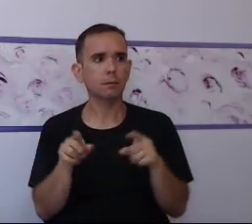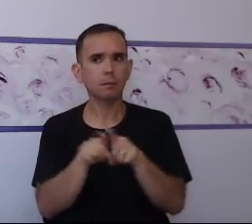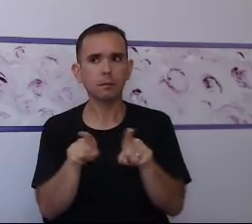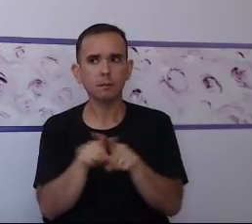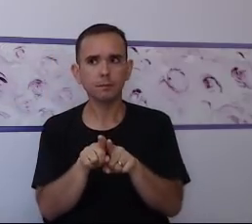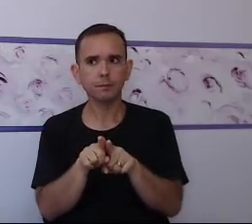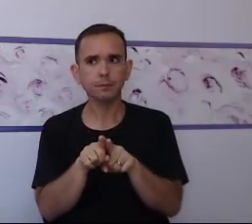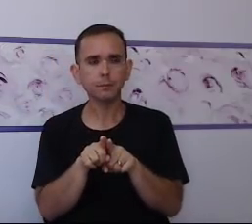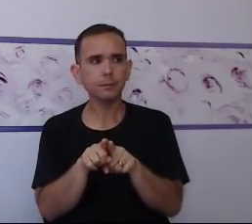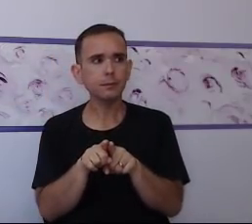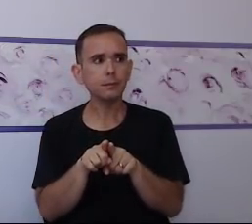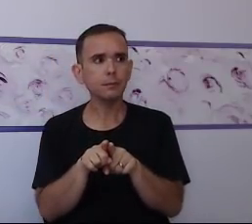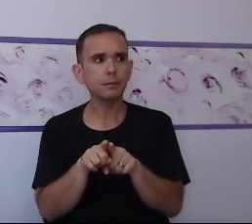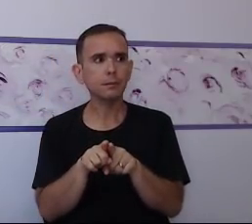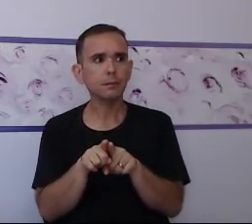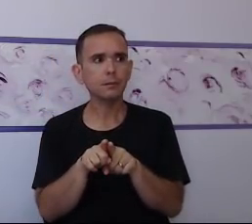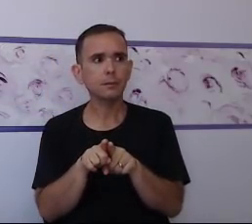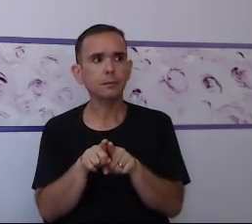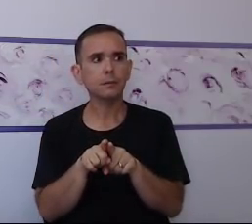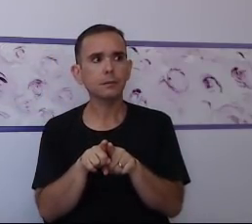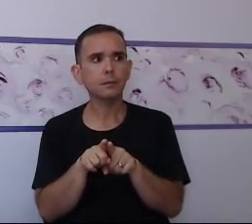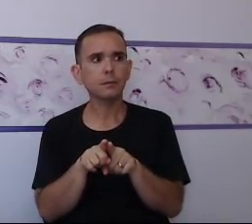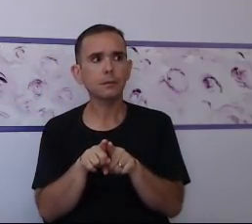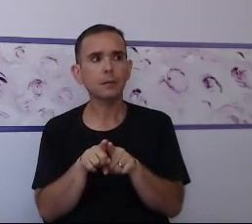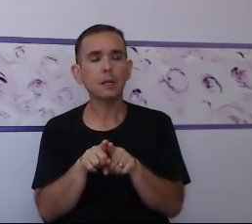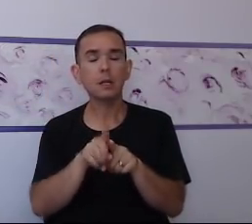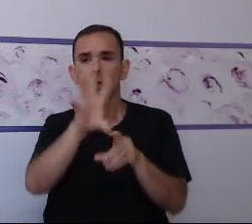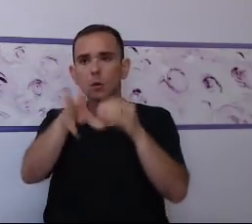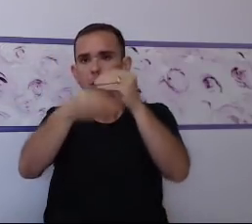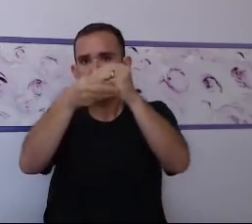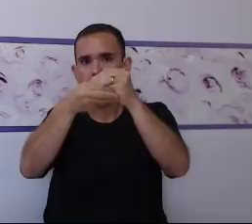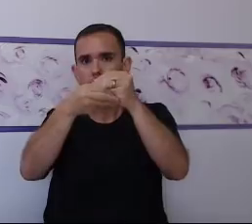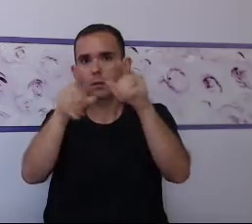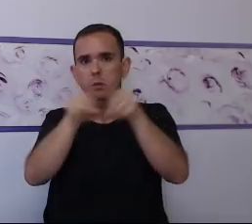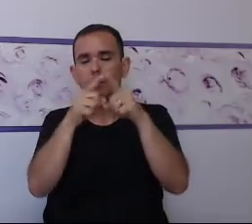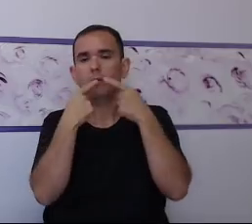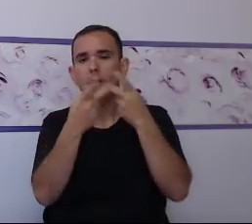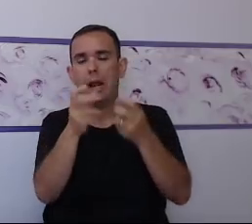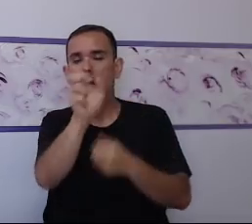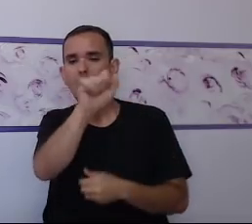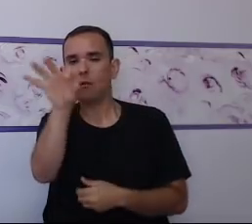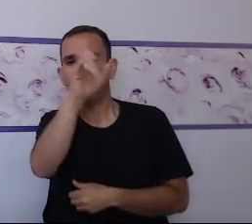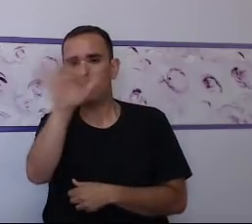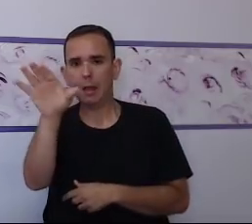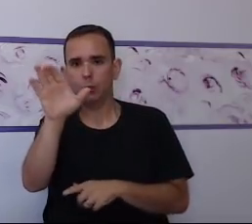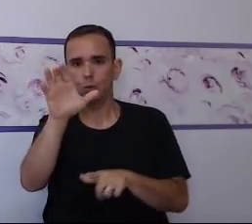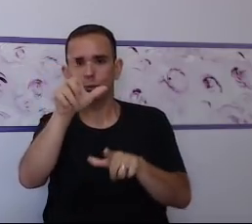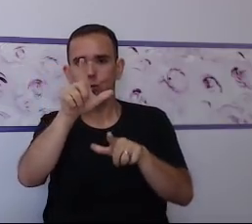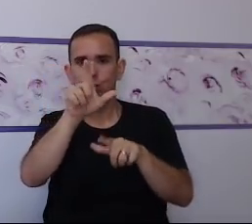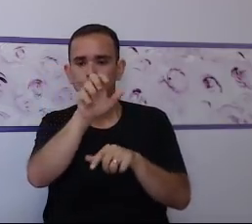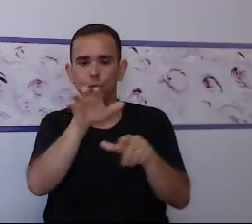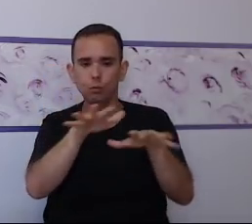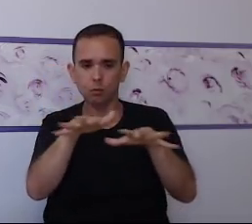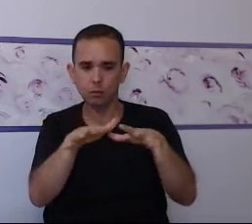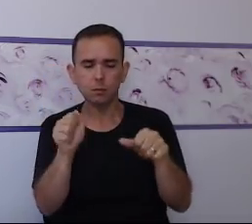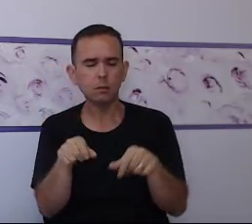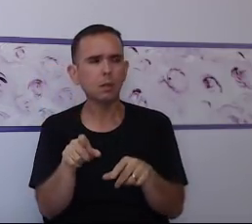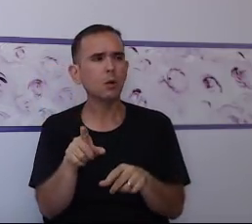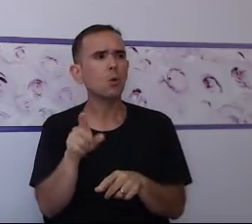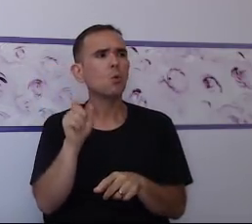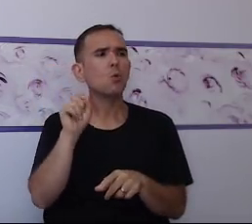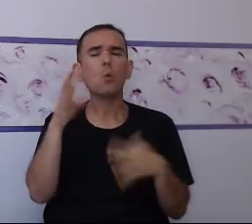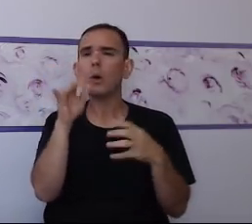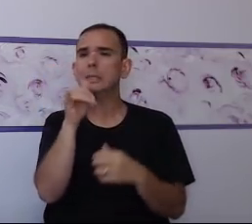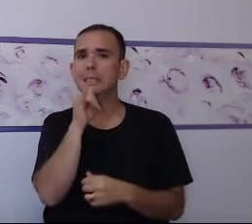também, complementando a fala da Cris, a gente está trabalhando com o alfabeto móvel e se atentando qual é o tipo